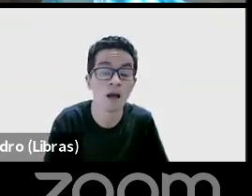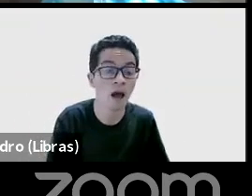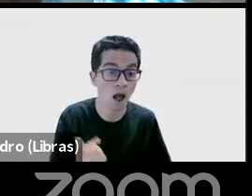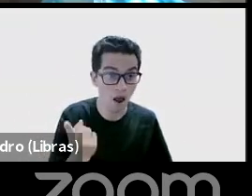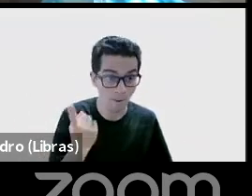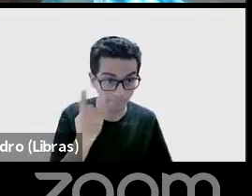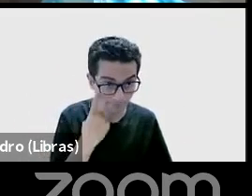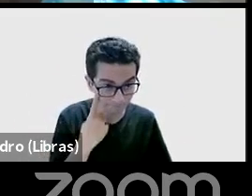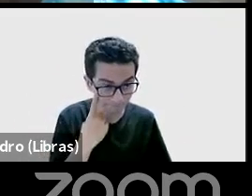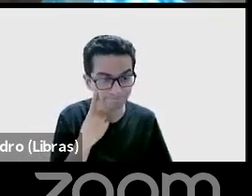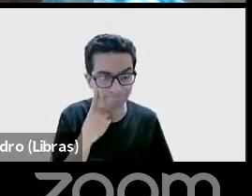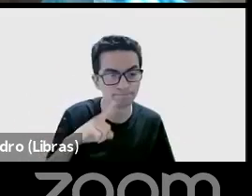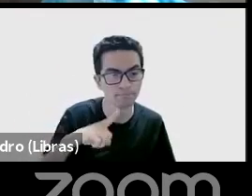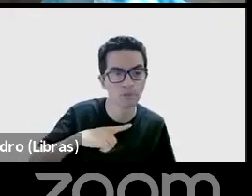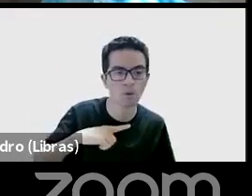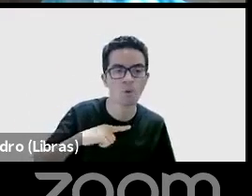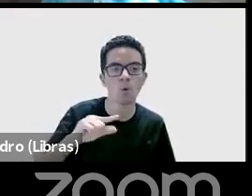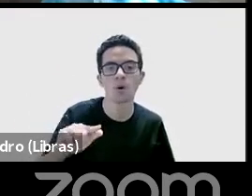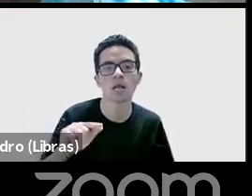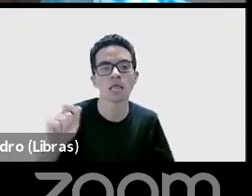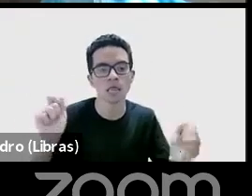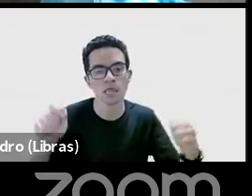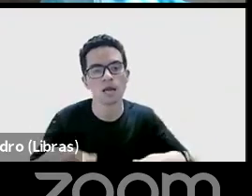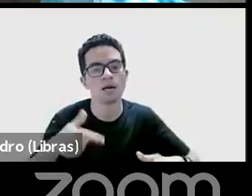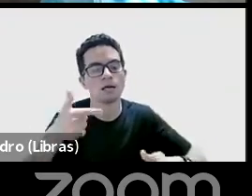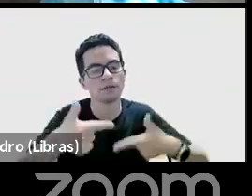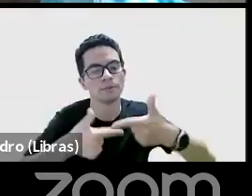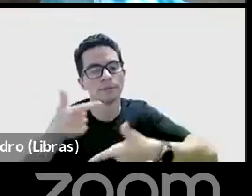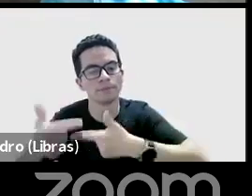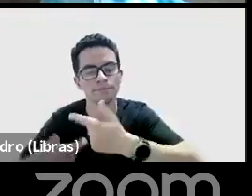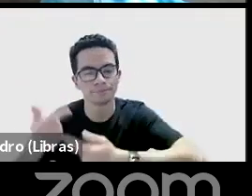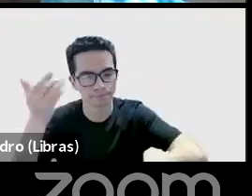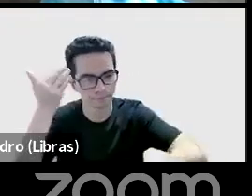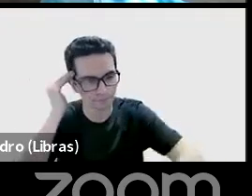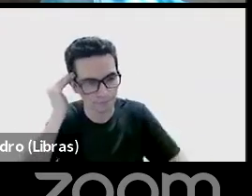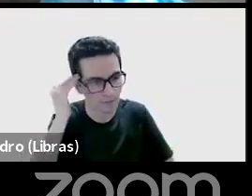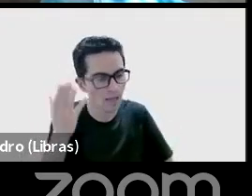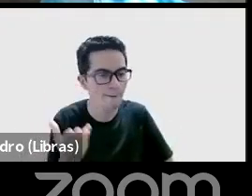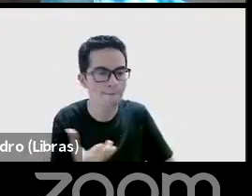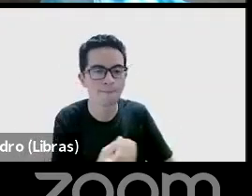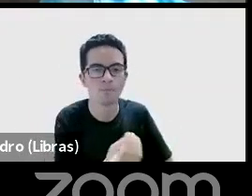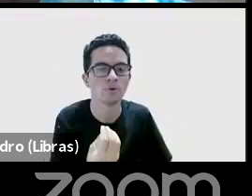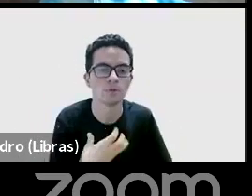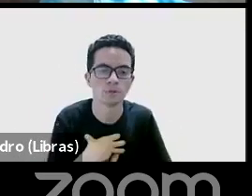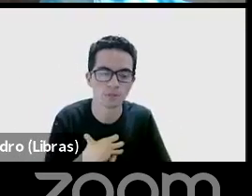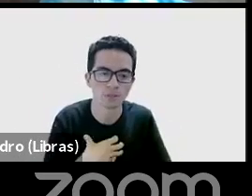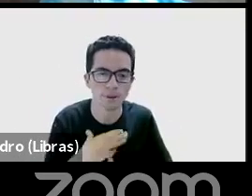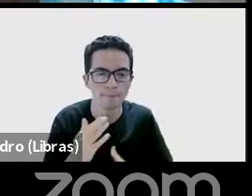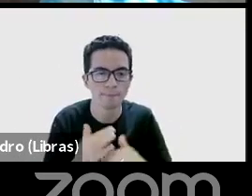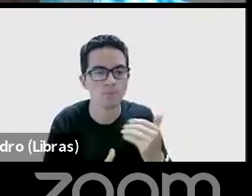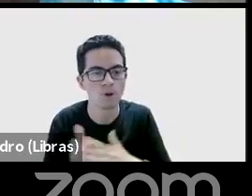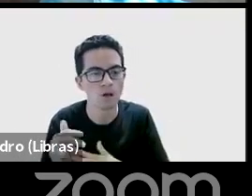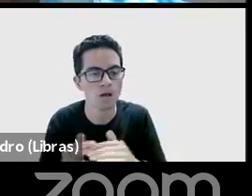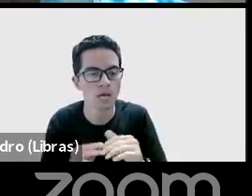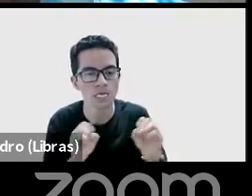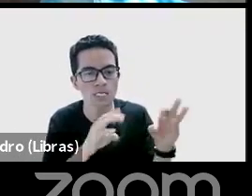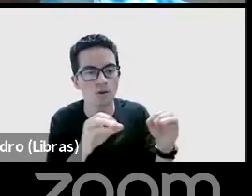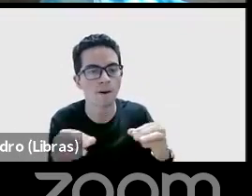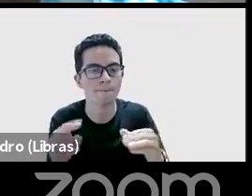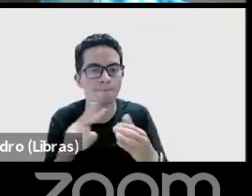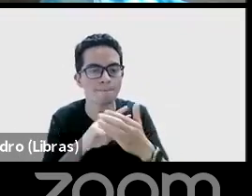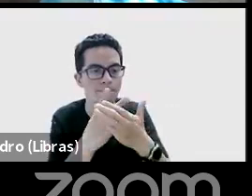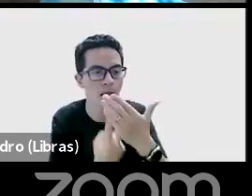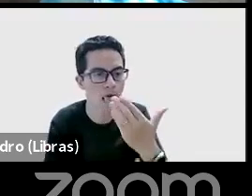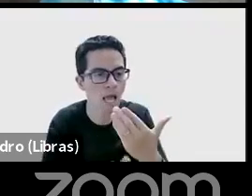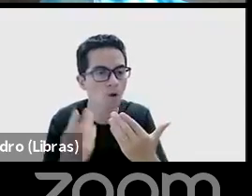né, podemos trabalhar com existem várias formas, várias modalidades de educação bilíngue no Brasil,